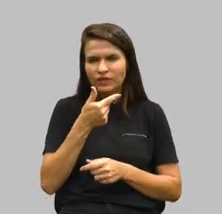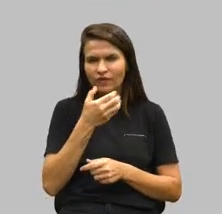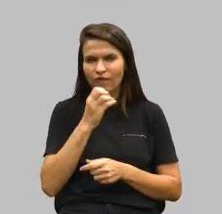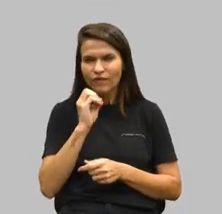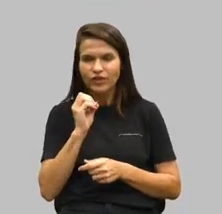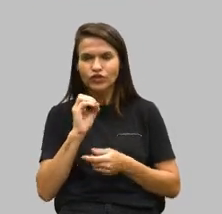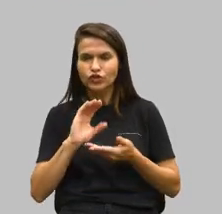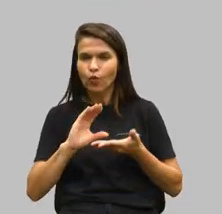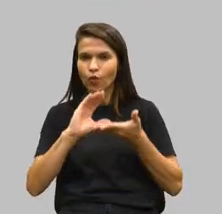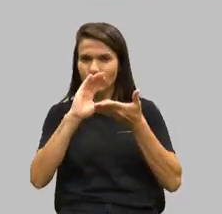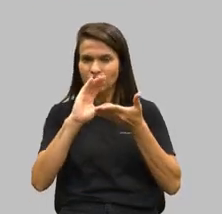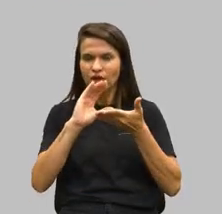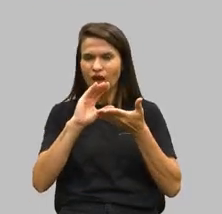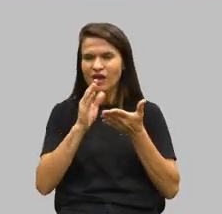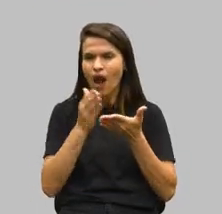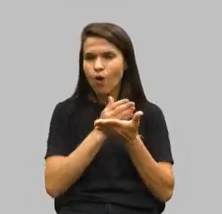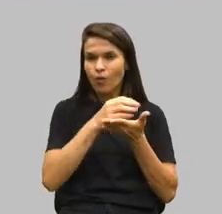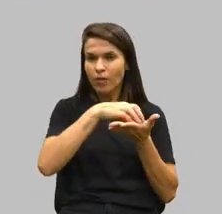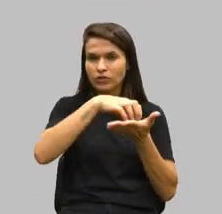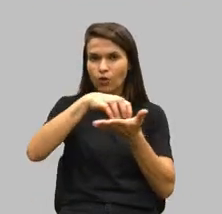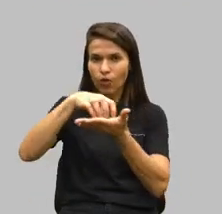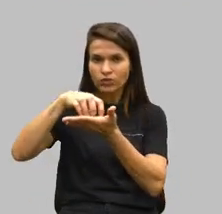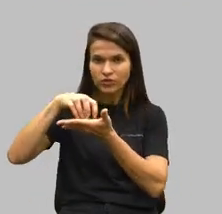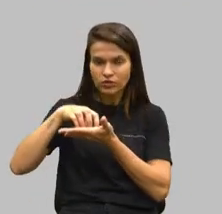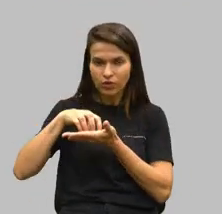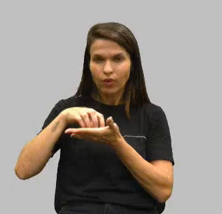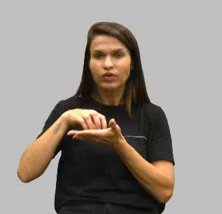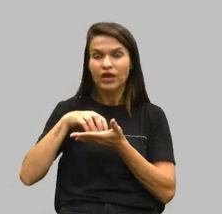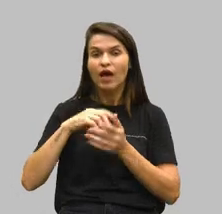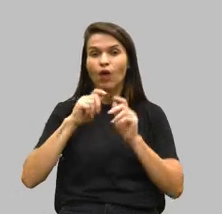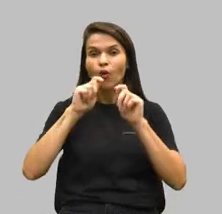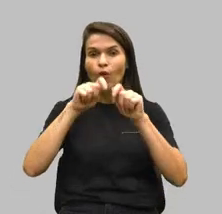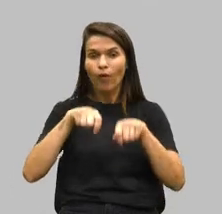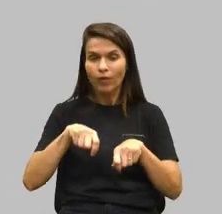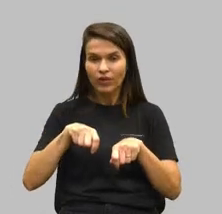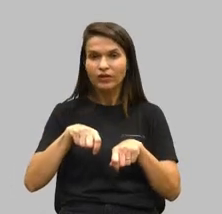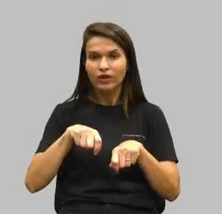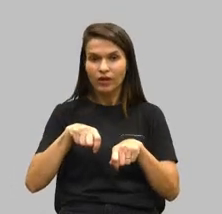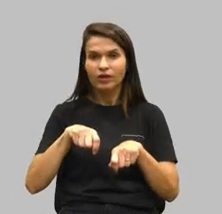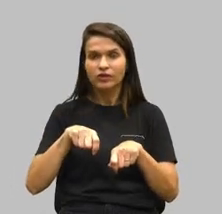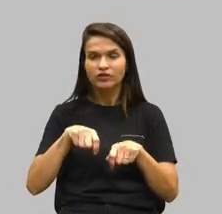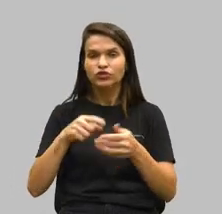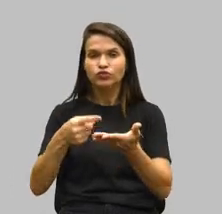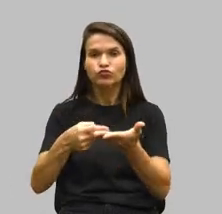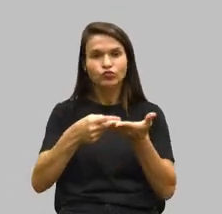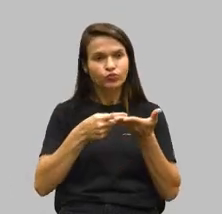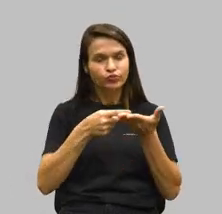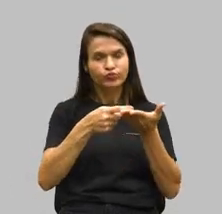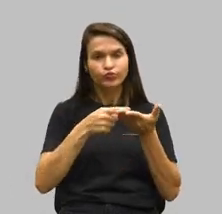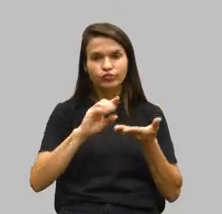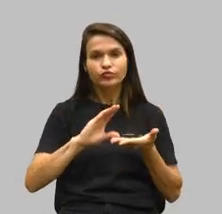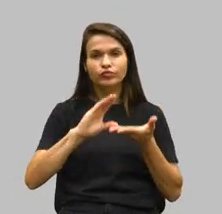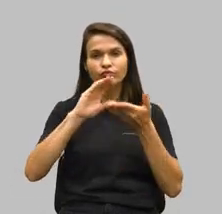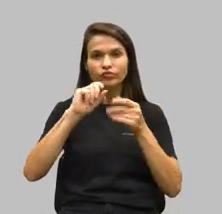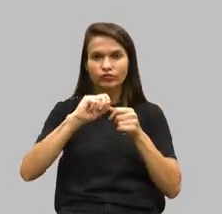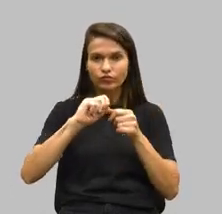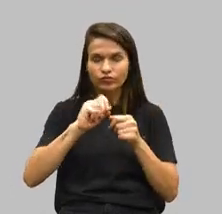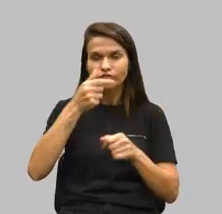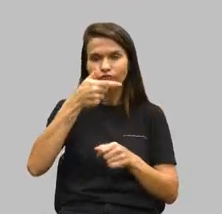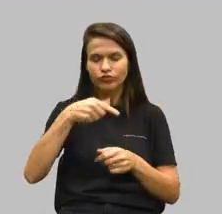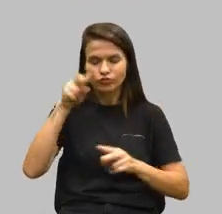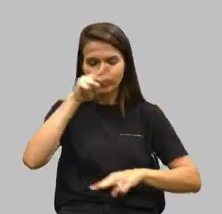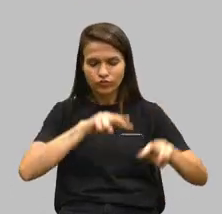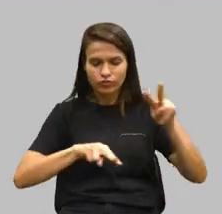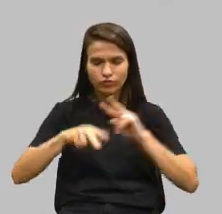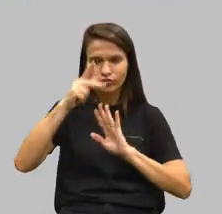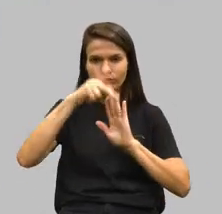e algumas comissões então é competência da cedes convocar os conselhos para refazer para fazer revisão de plano